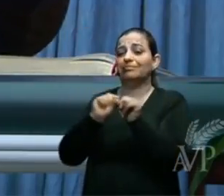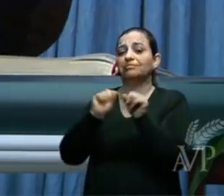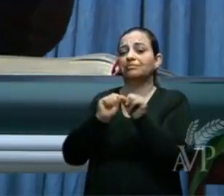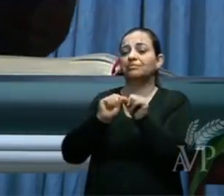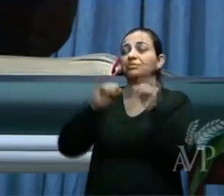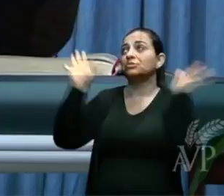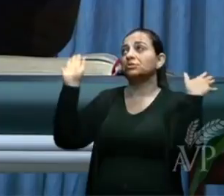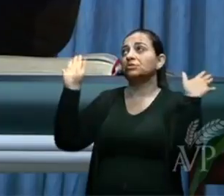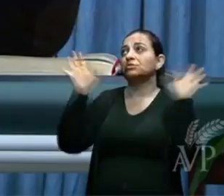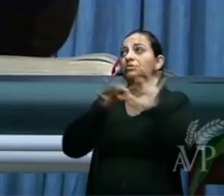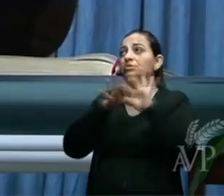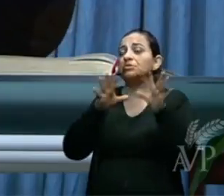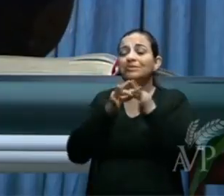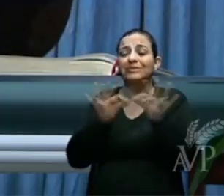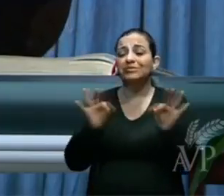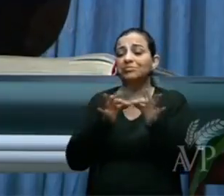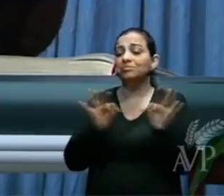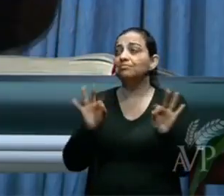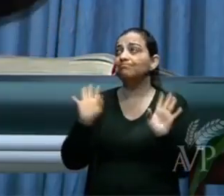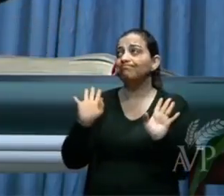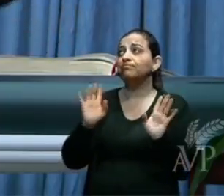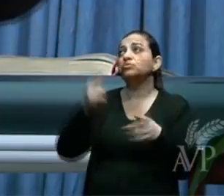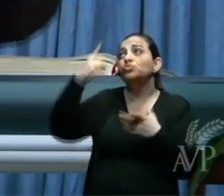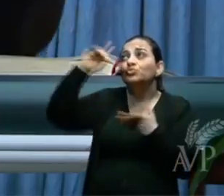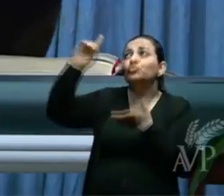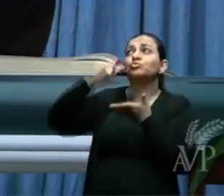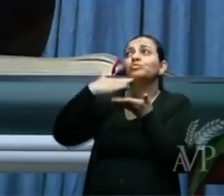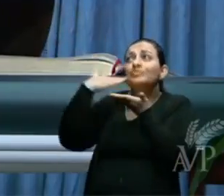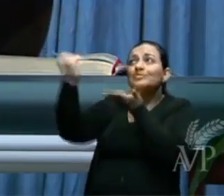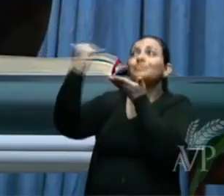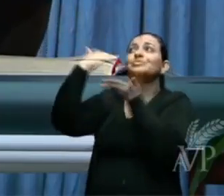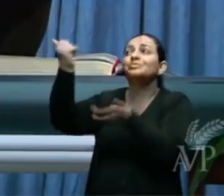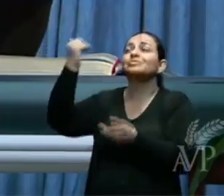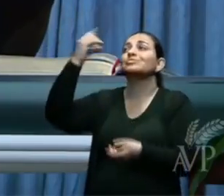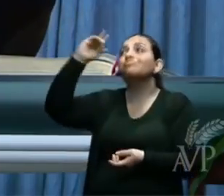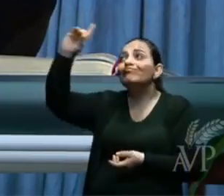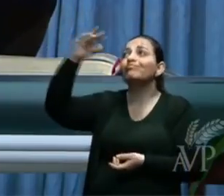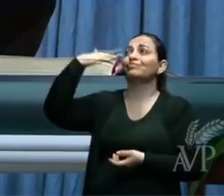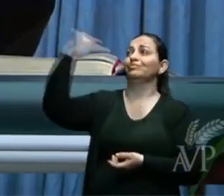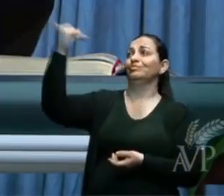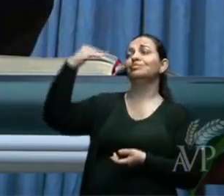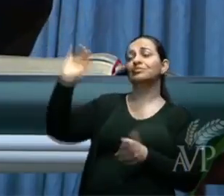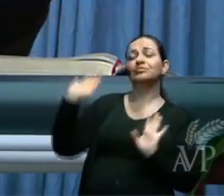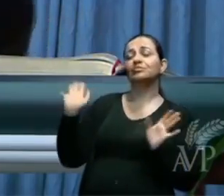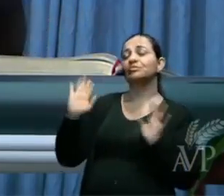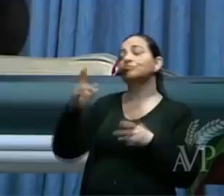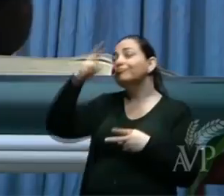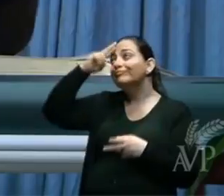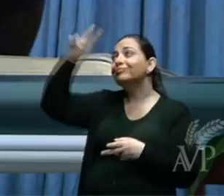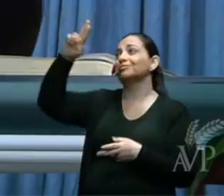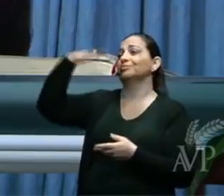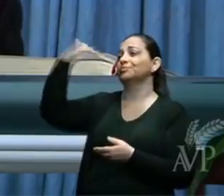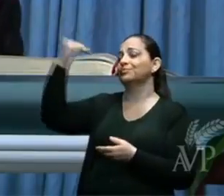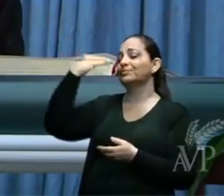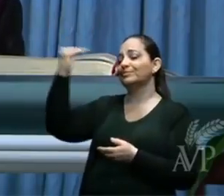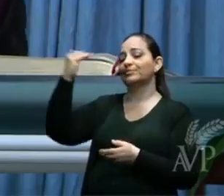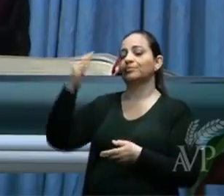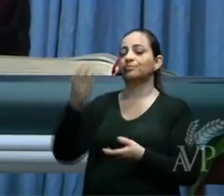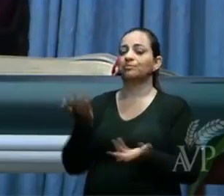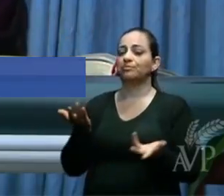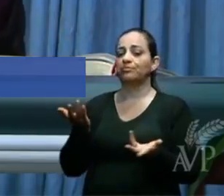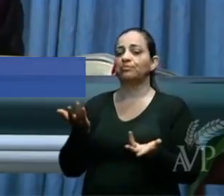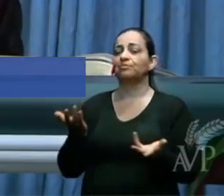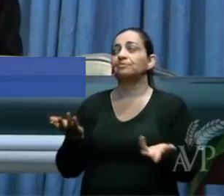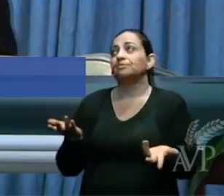por conta estou aqui não foi o senhor que me chamou você é o que me chamou